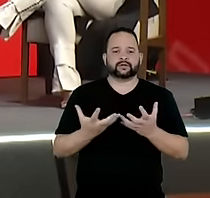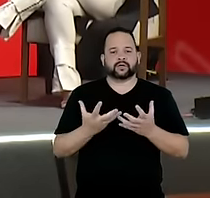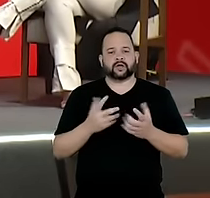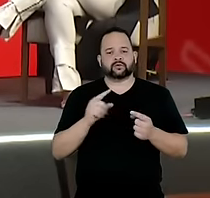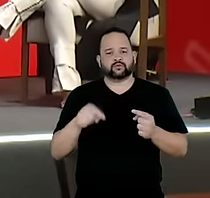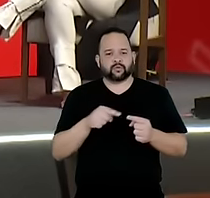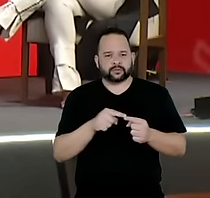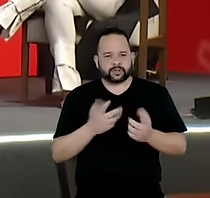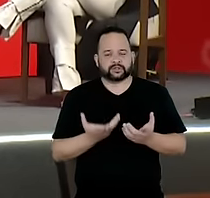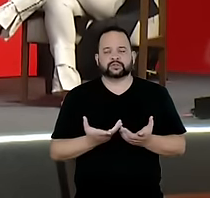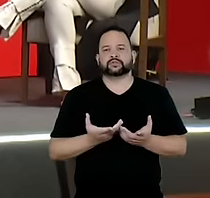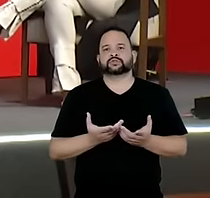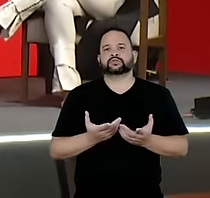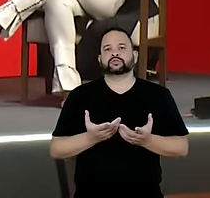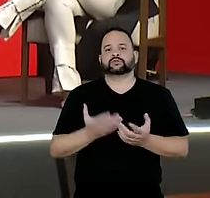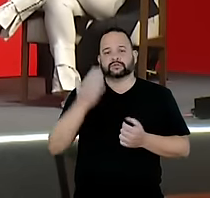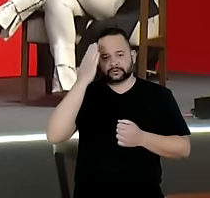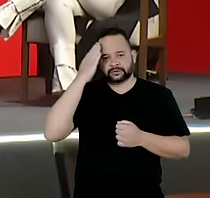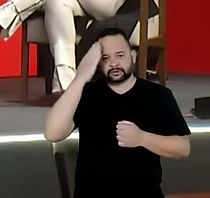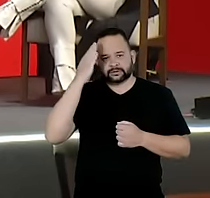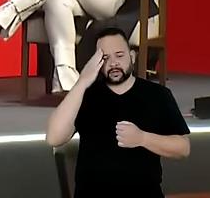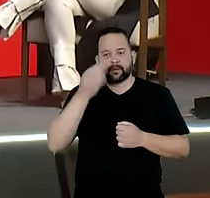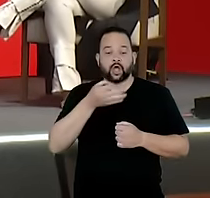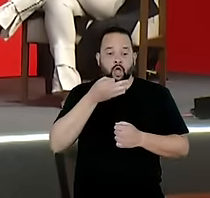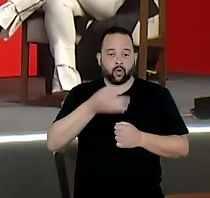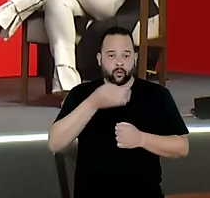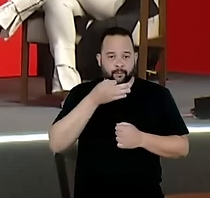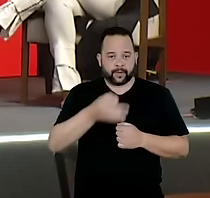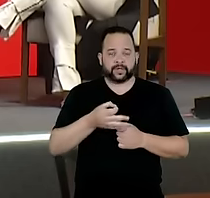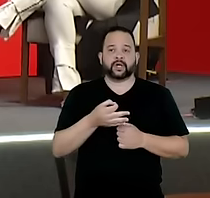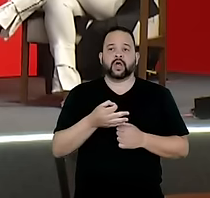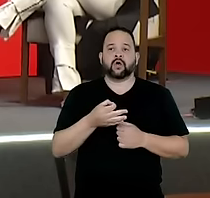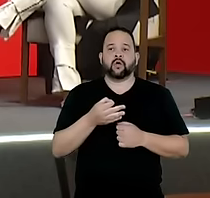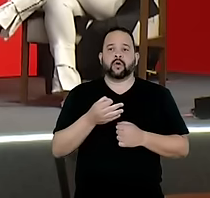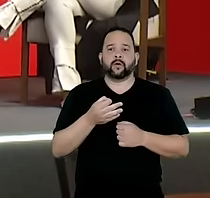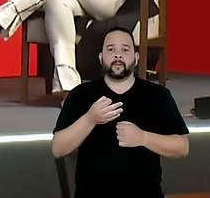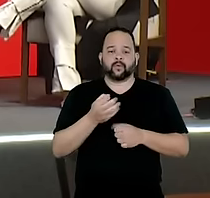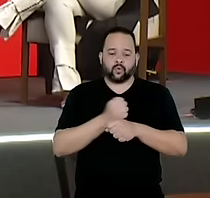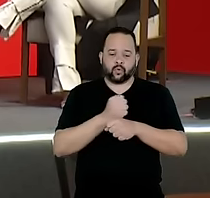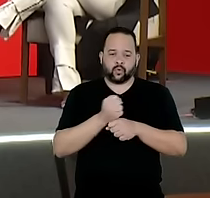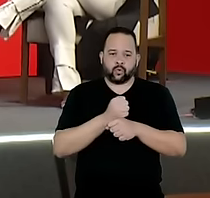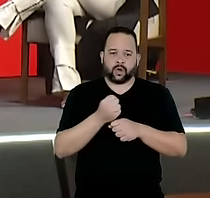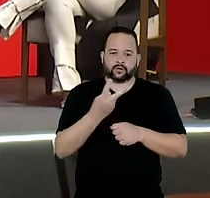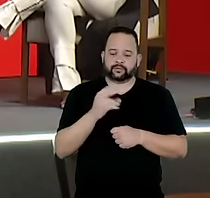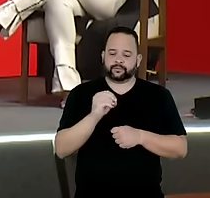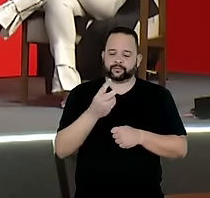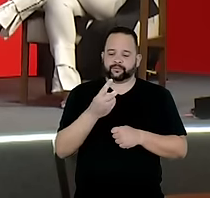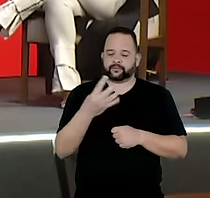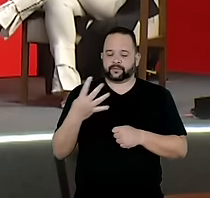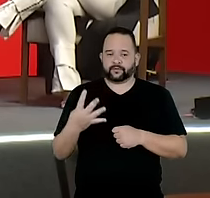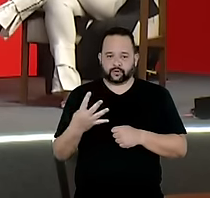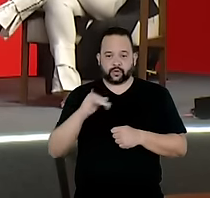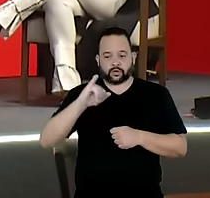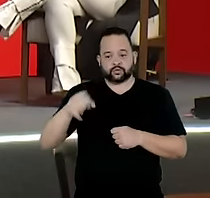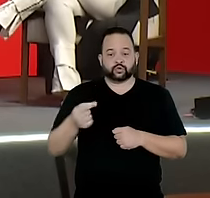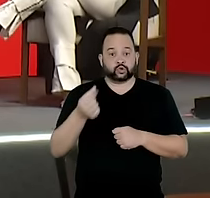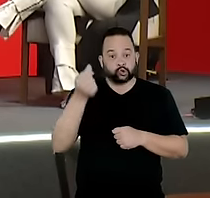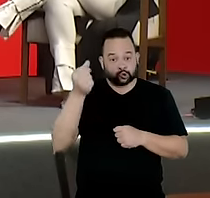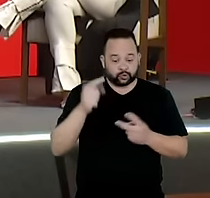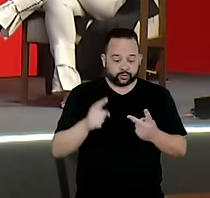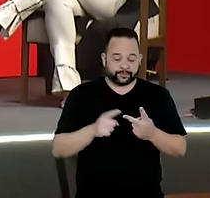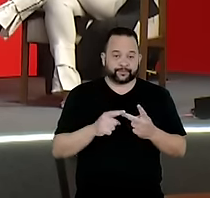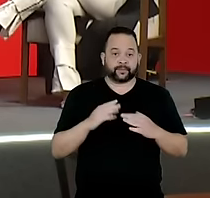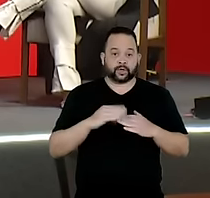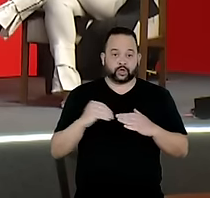para investimento olhando para 24 juros câmbio e bolsa e E aproveitando que tem algumas perguntas aqui